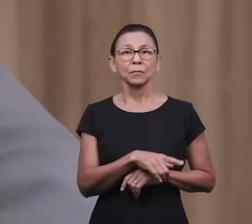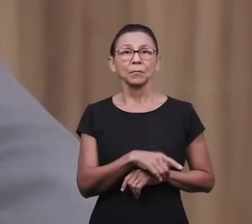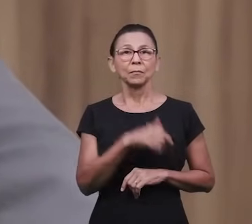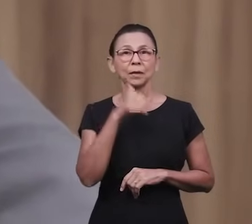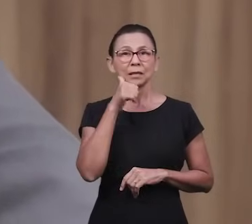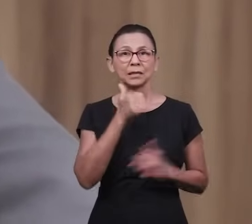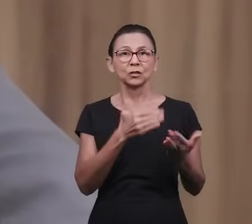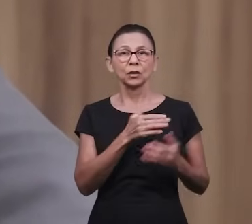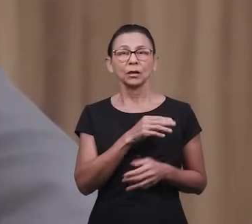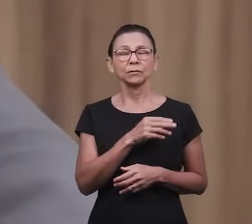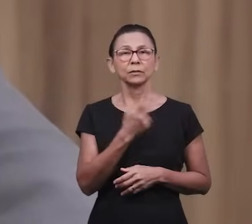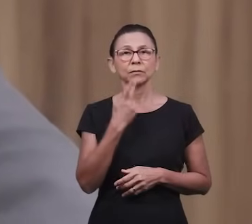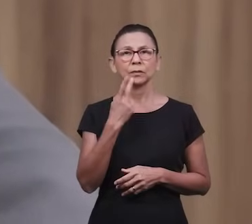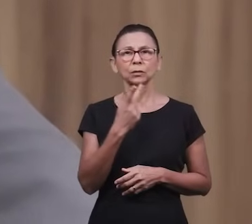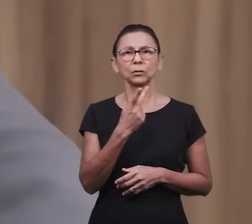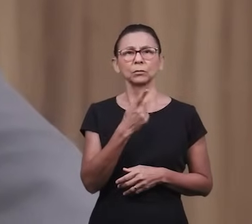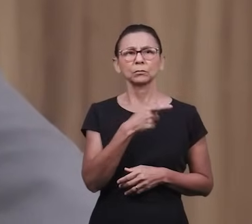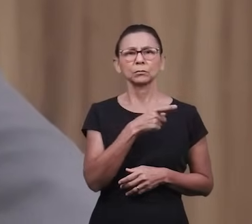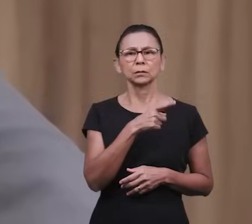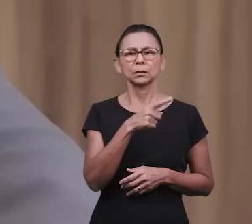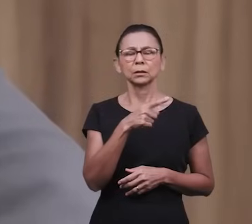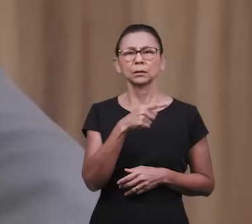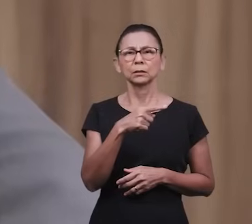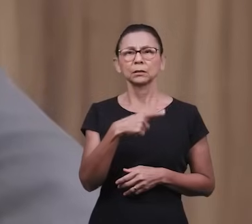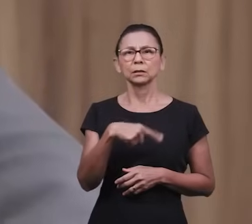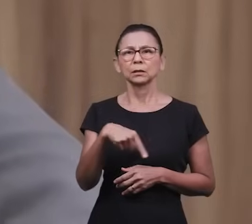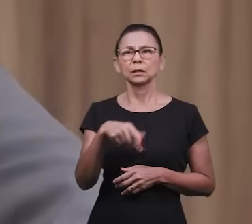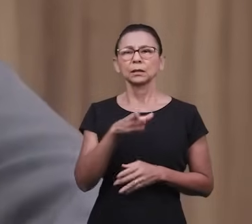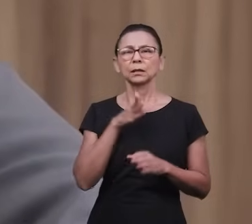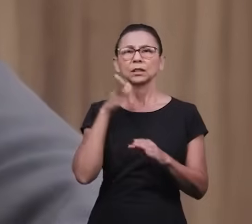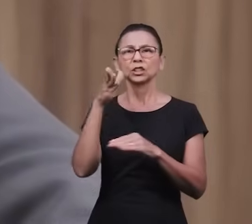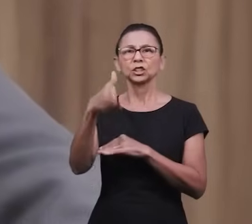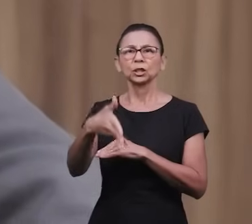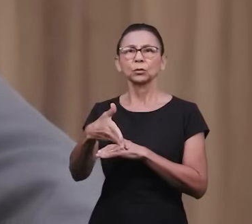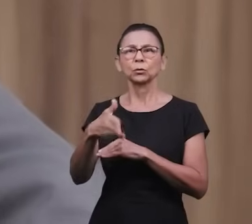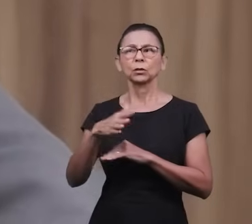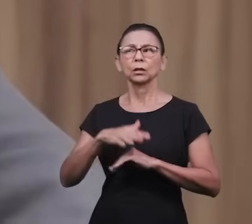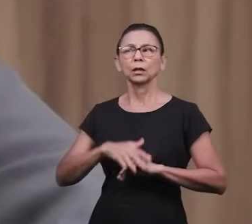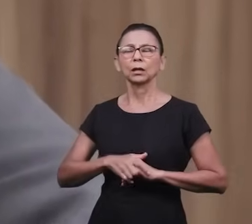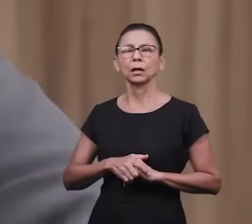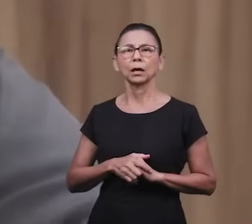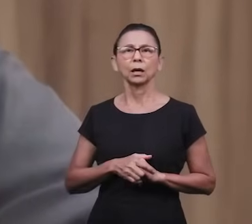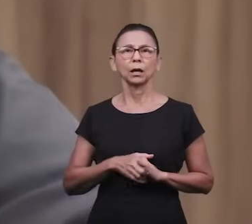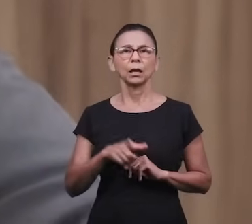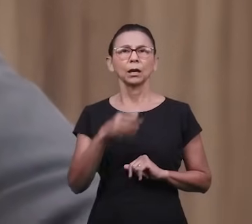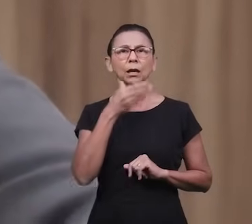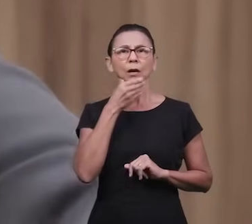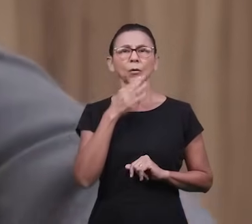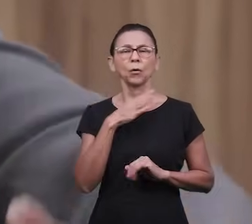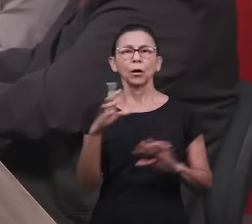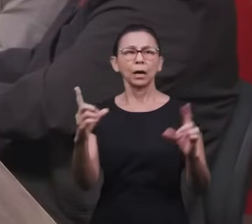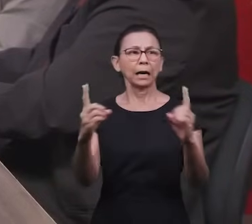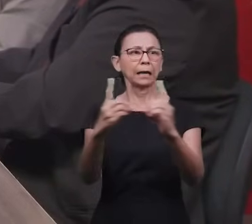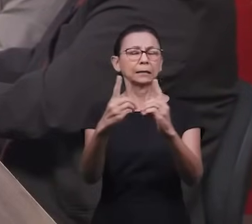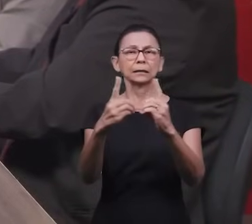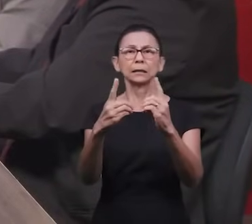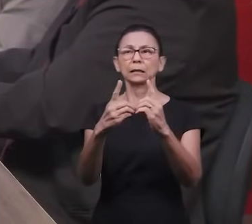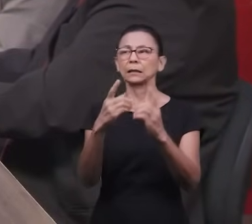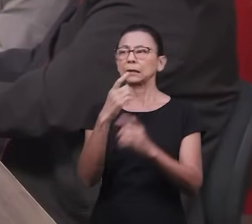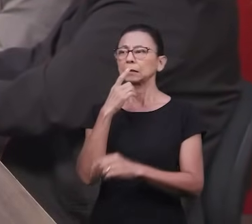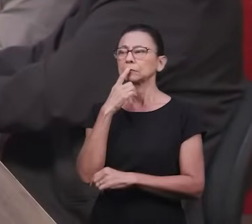quando ela chegou lá, aquele homem, ele estava de um jeito diferente. Foi transformado. Estava transformado. Que ele